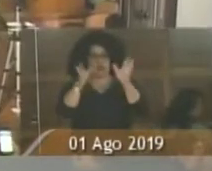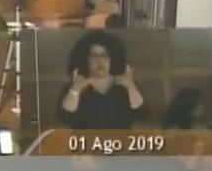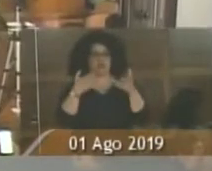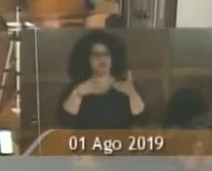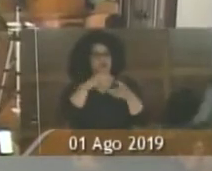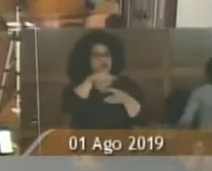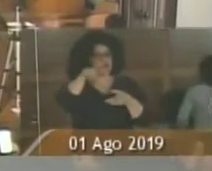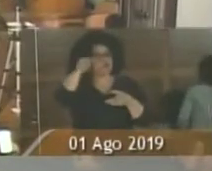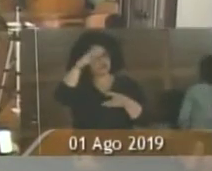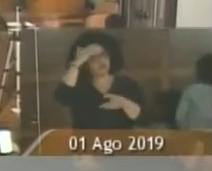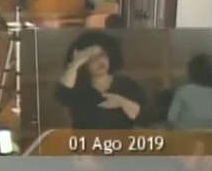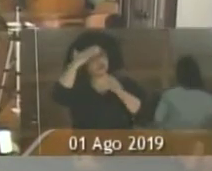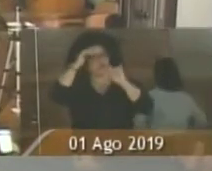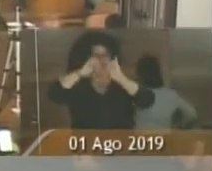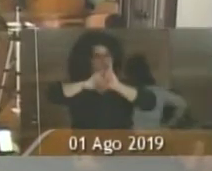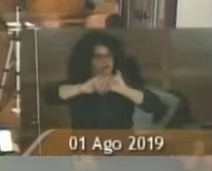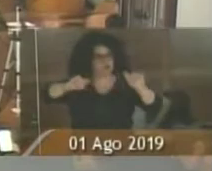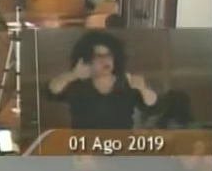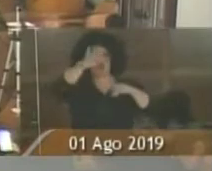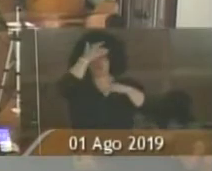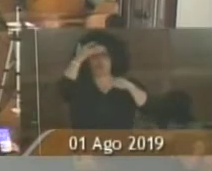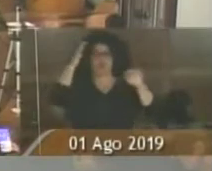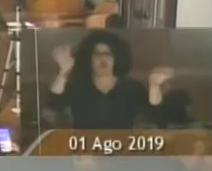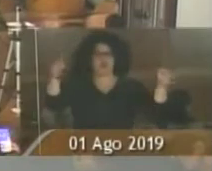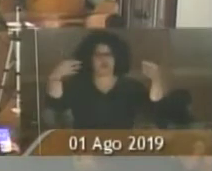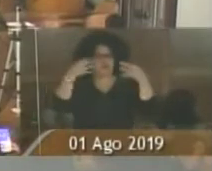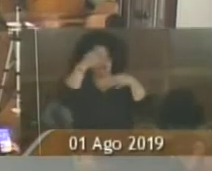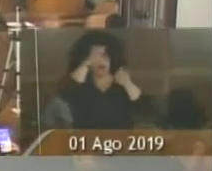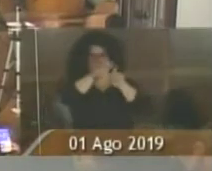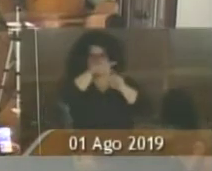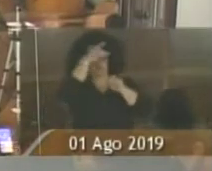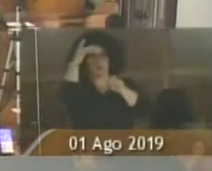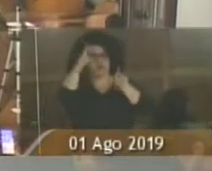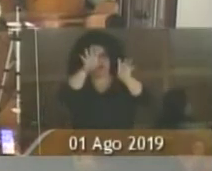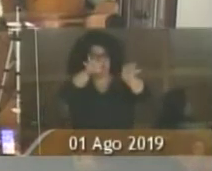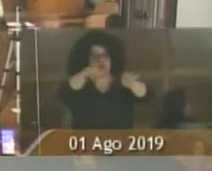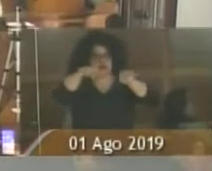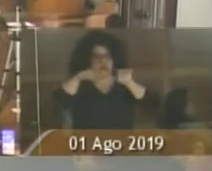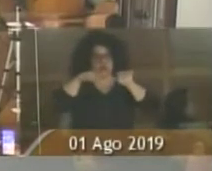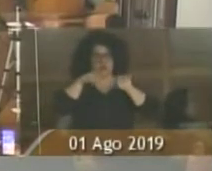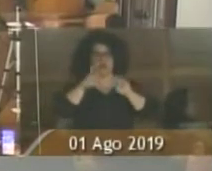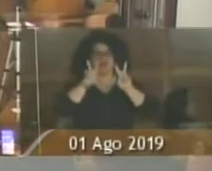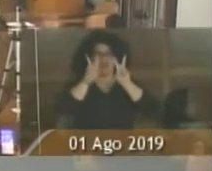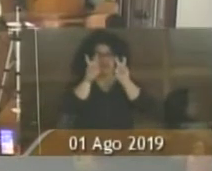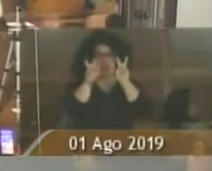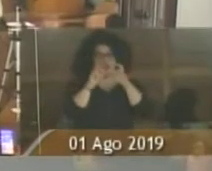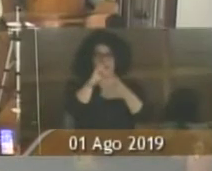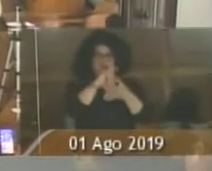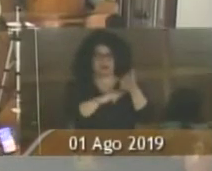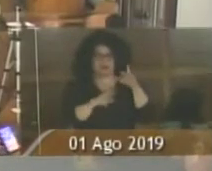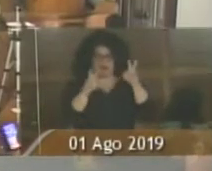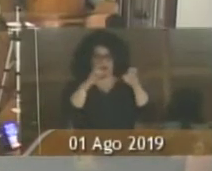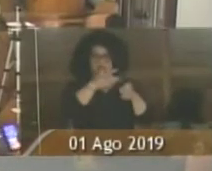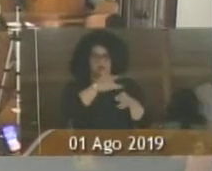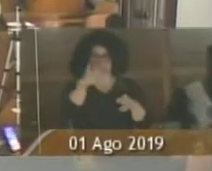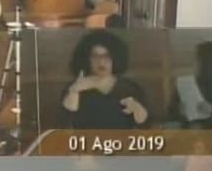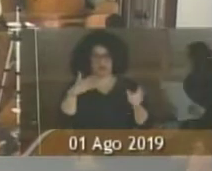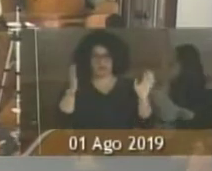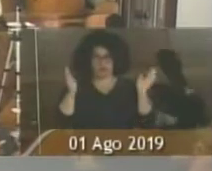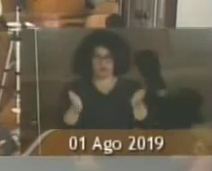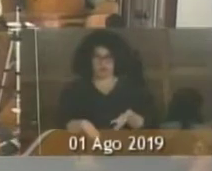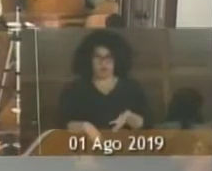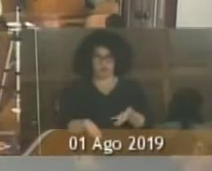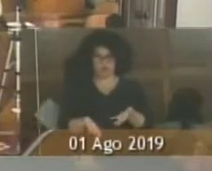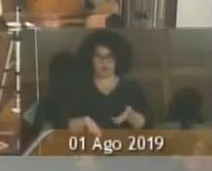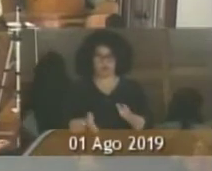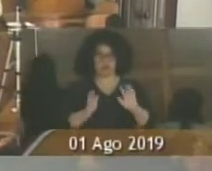toda a população, para aqueles que estão nos assistindo, que estão aqui acompanhando, que a matéria referente à saúde do nosso município,